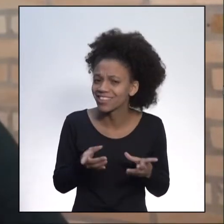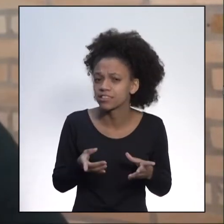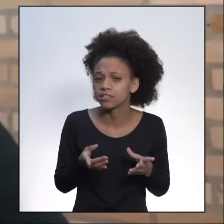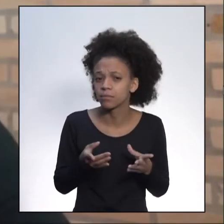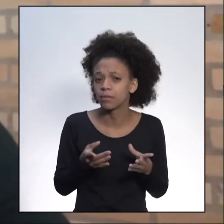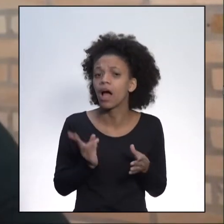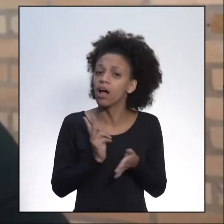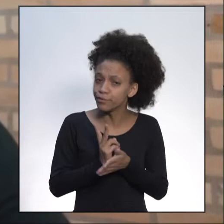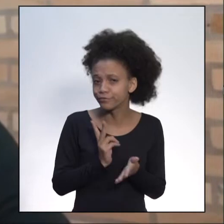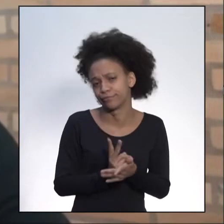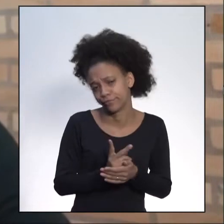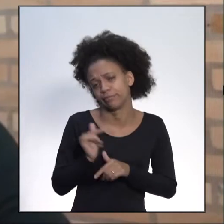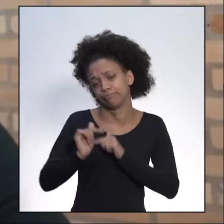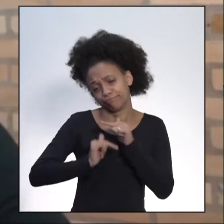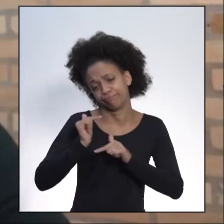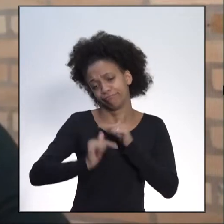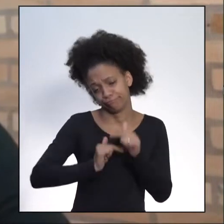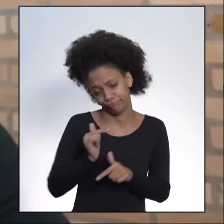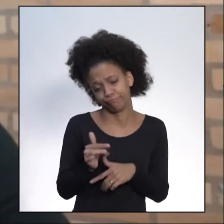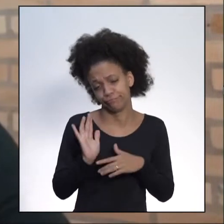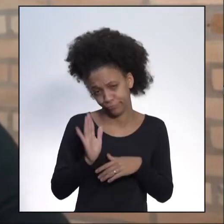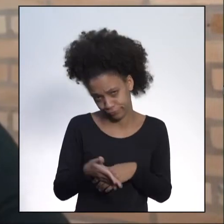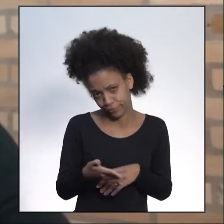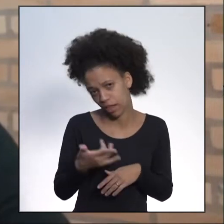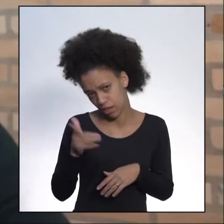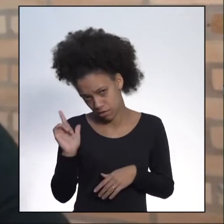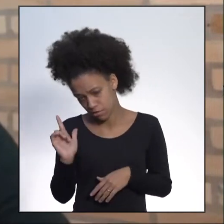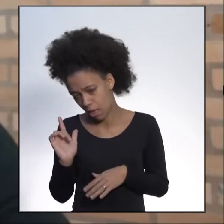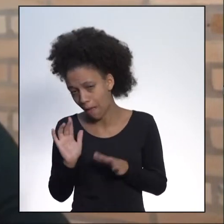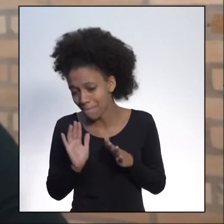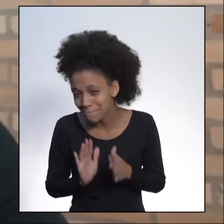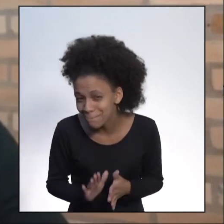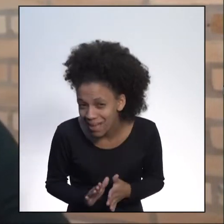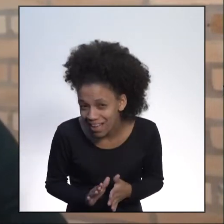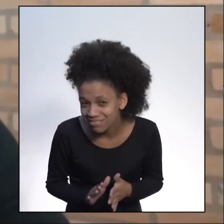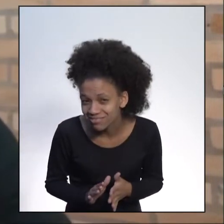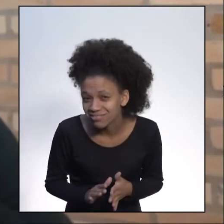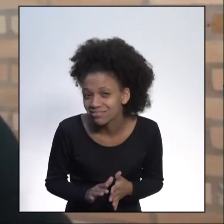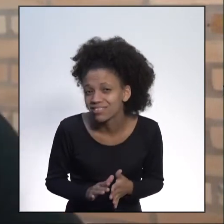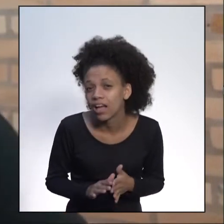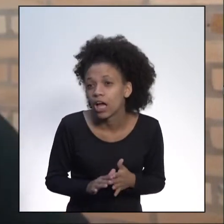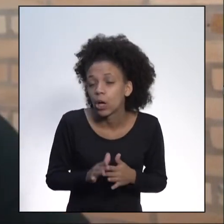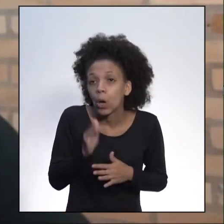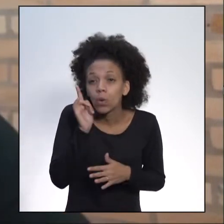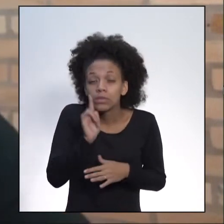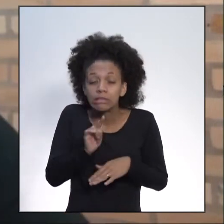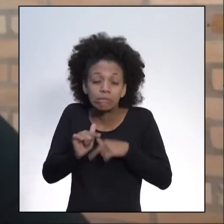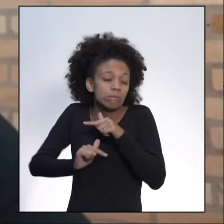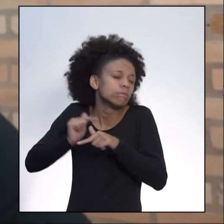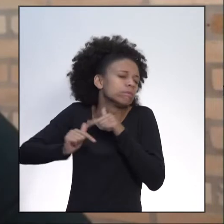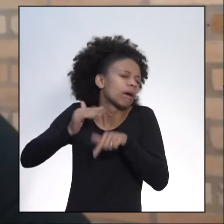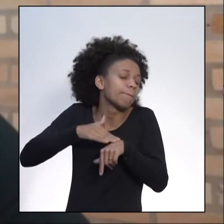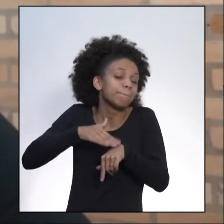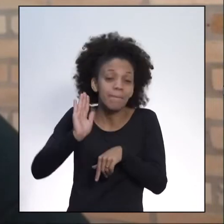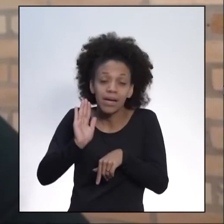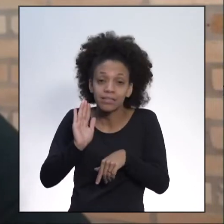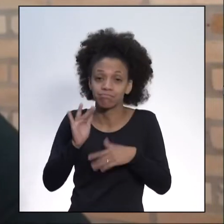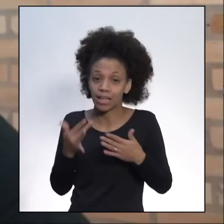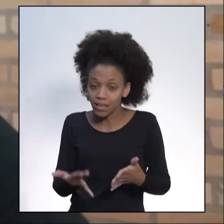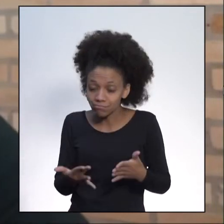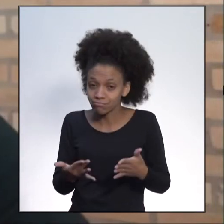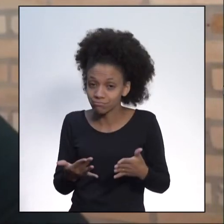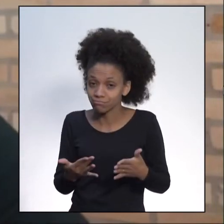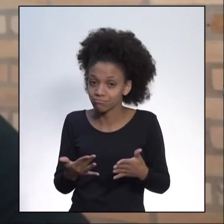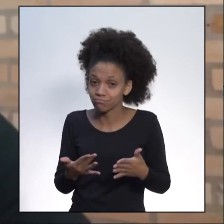gente sempre trabalhou muito como professor, né? E a gente está conseguindo trabalhar mais, né? Em